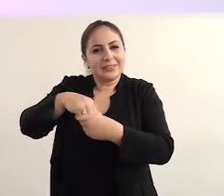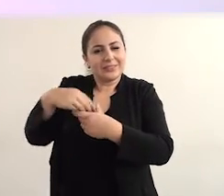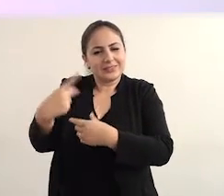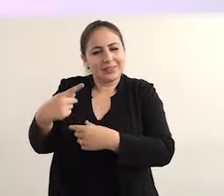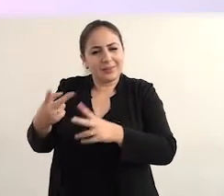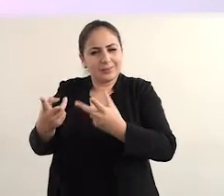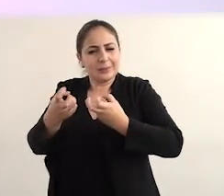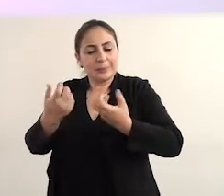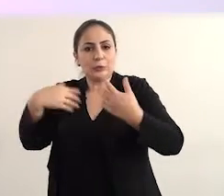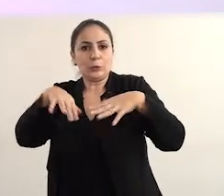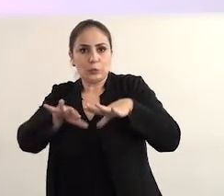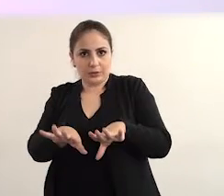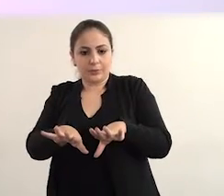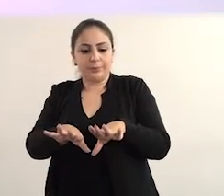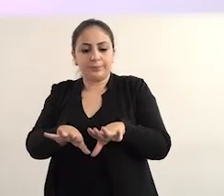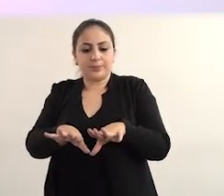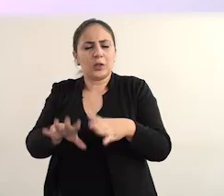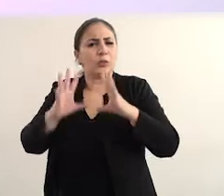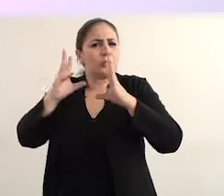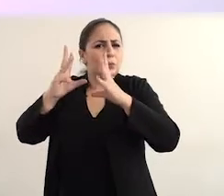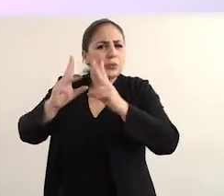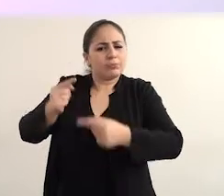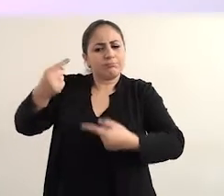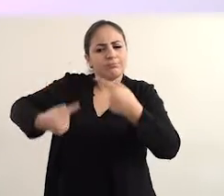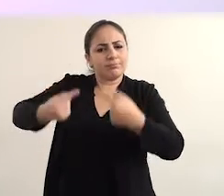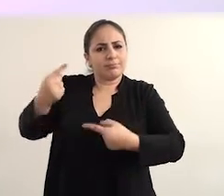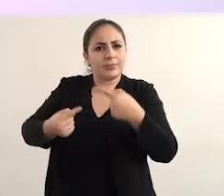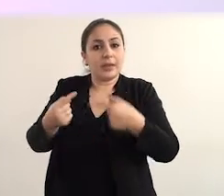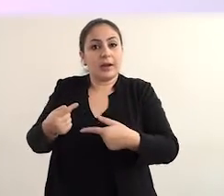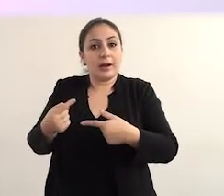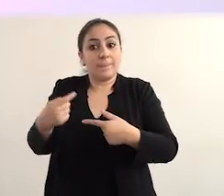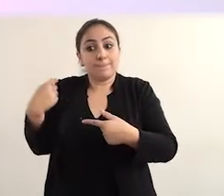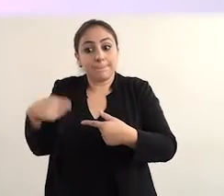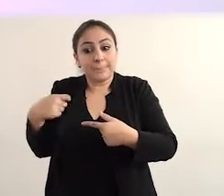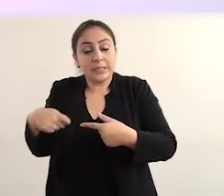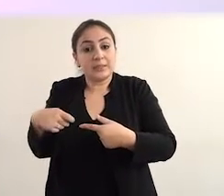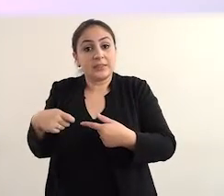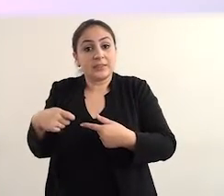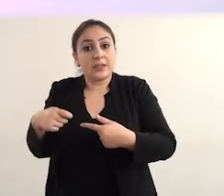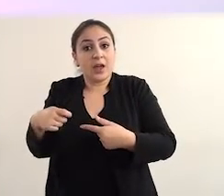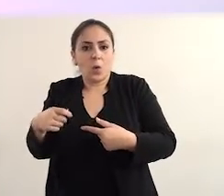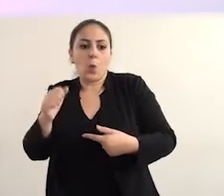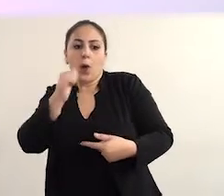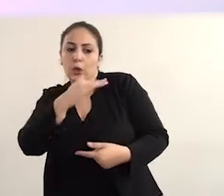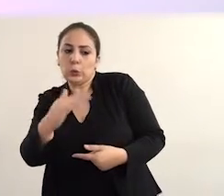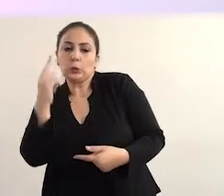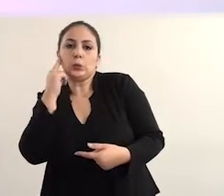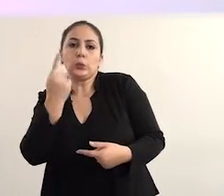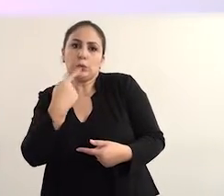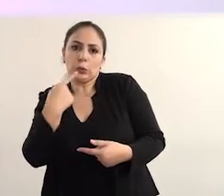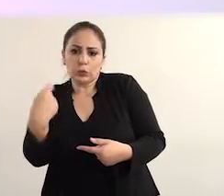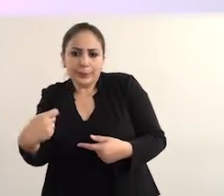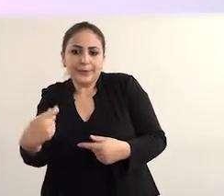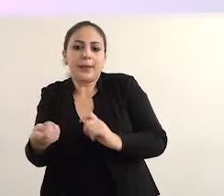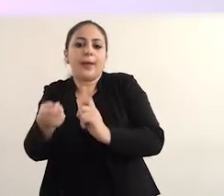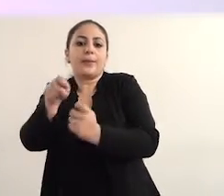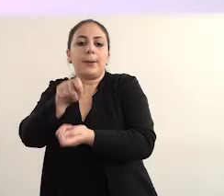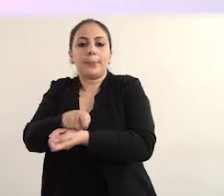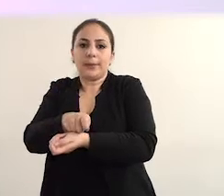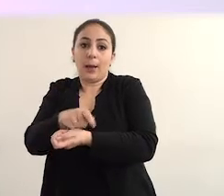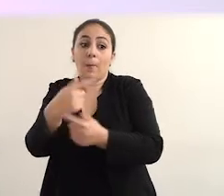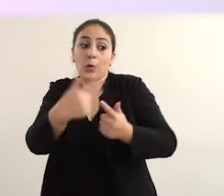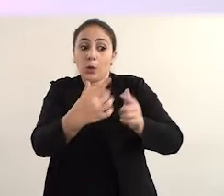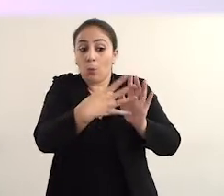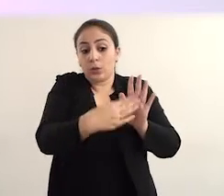perspectiva inclusiva, é toda essa discussão de ele ter que se adaptar a um modelo que está organizado para o